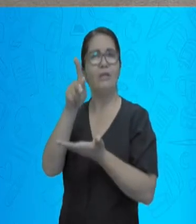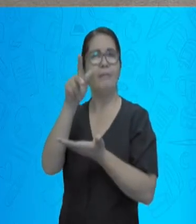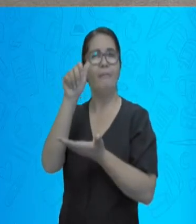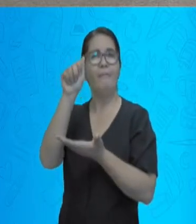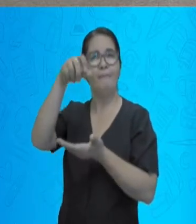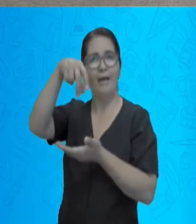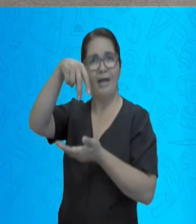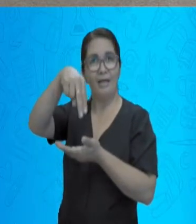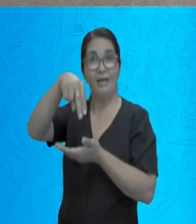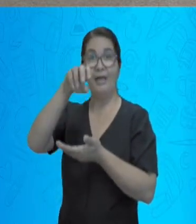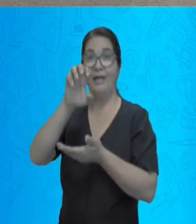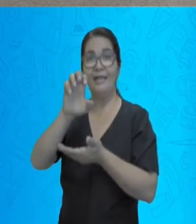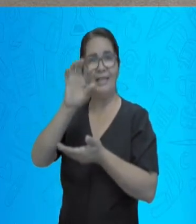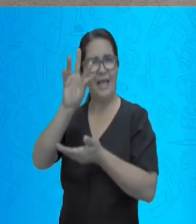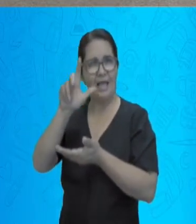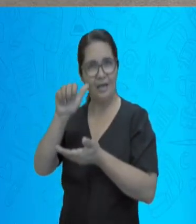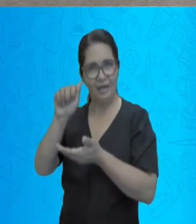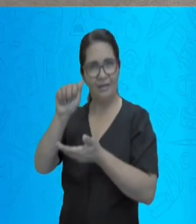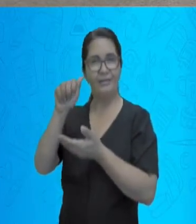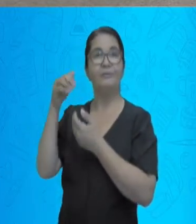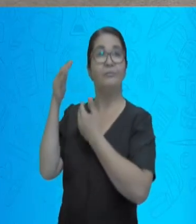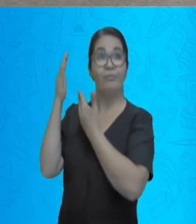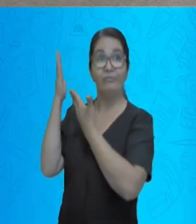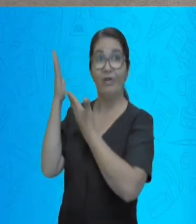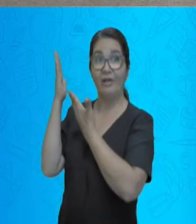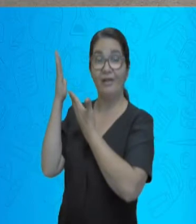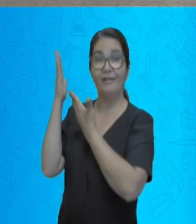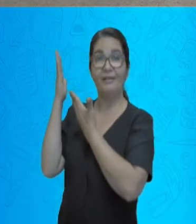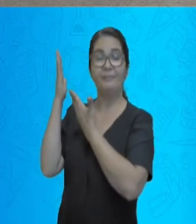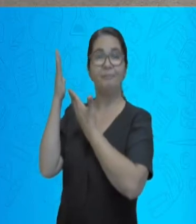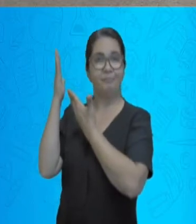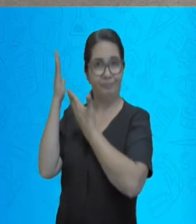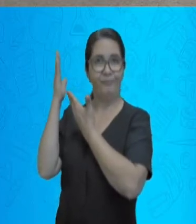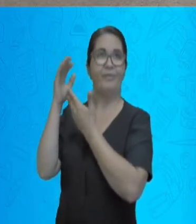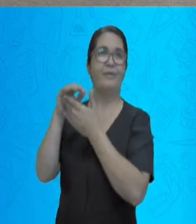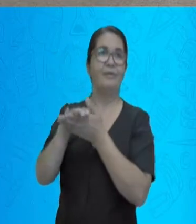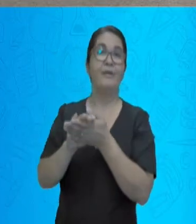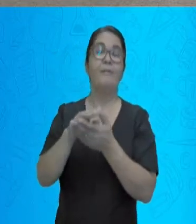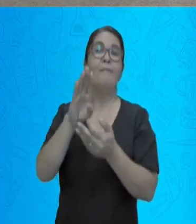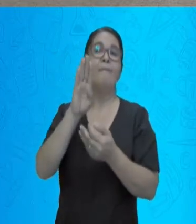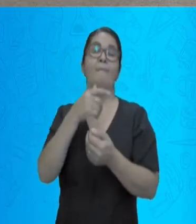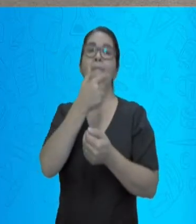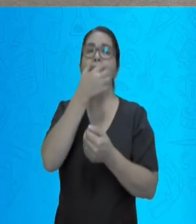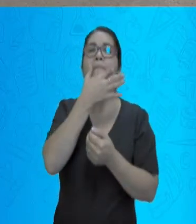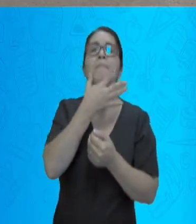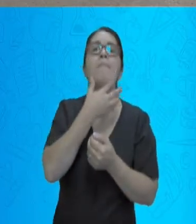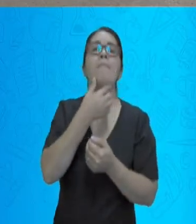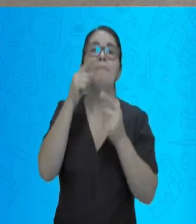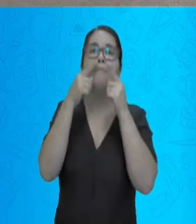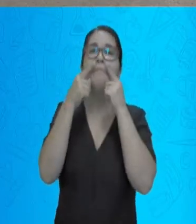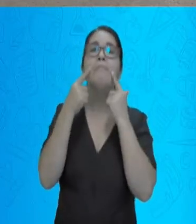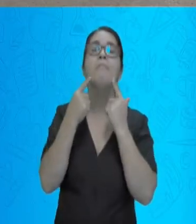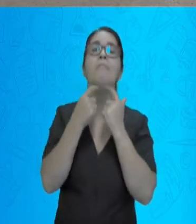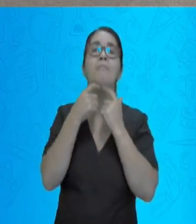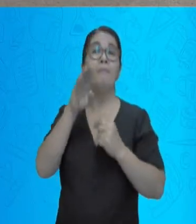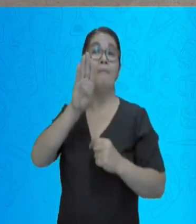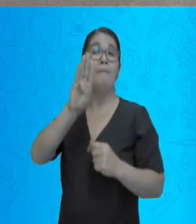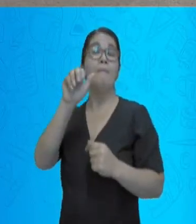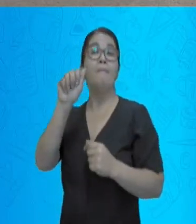palavra barba. Começa com a letra B. Ó, barba. E a